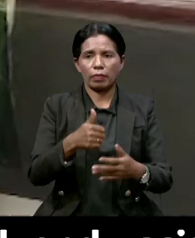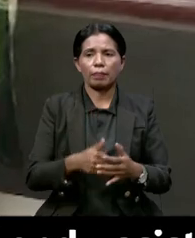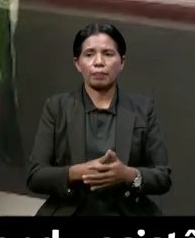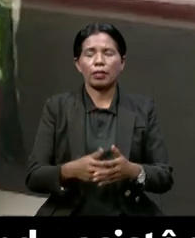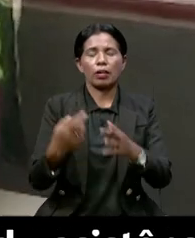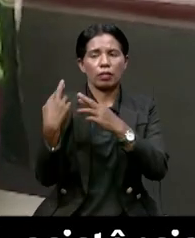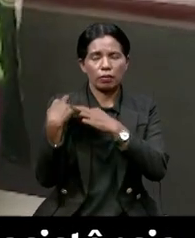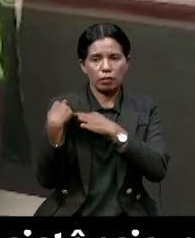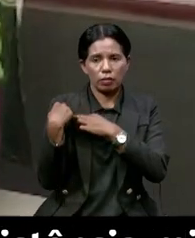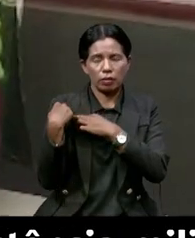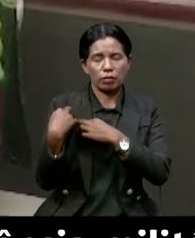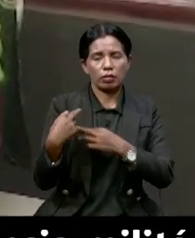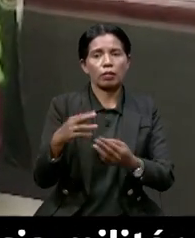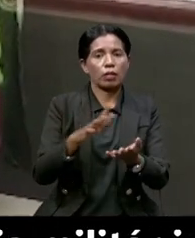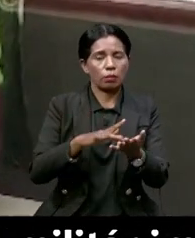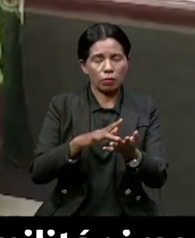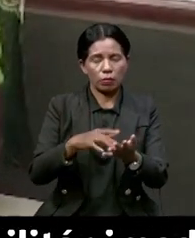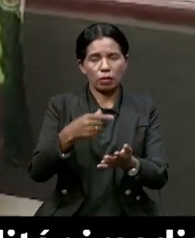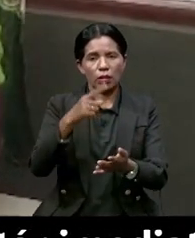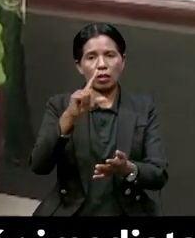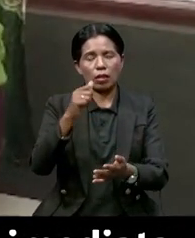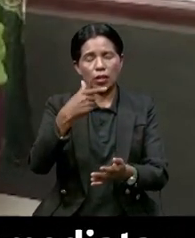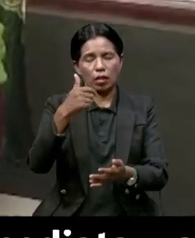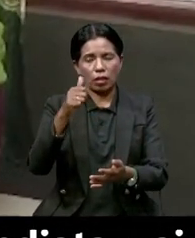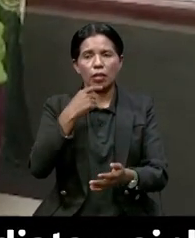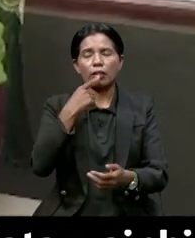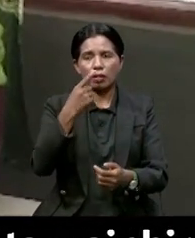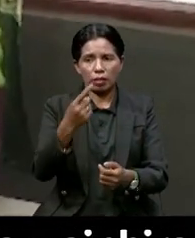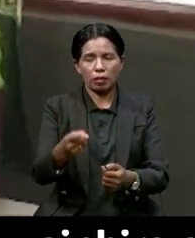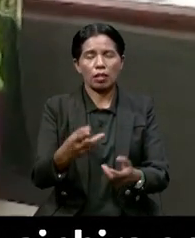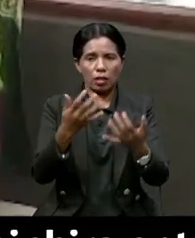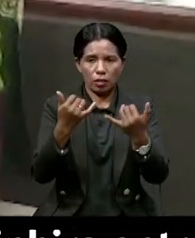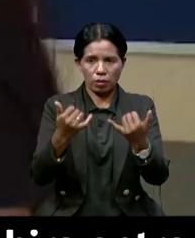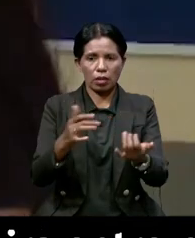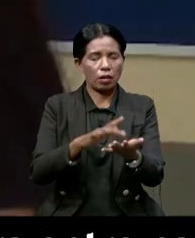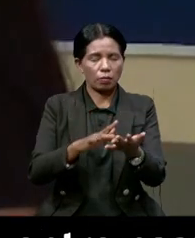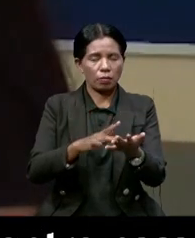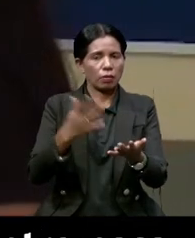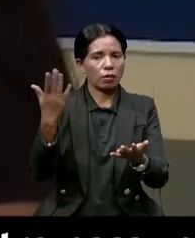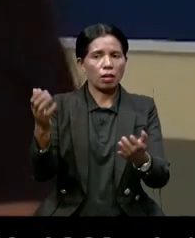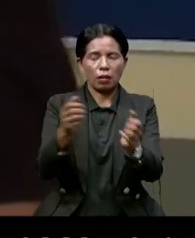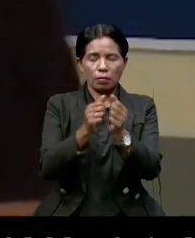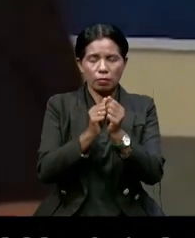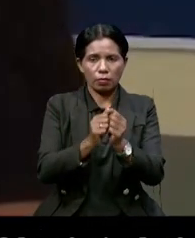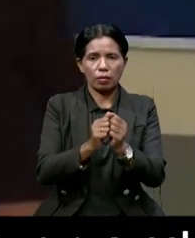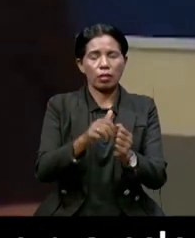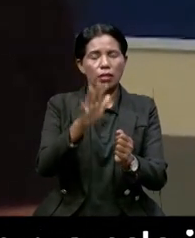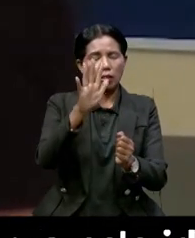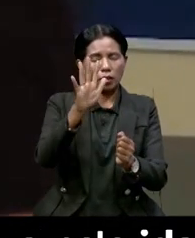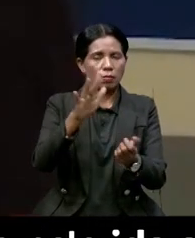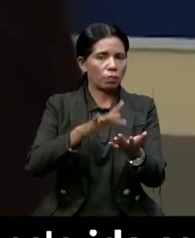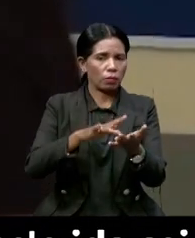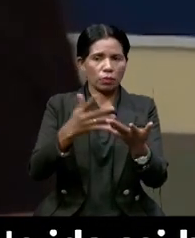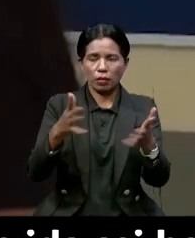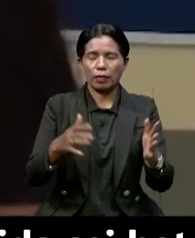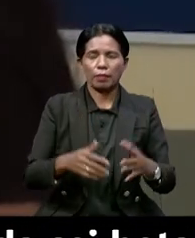Responsável Farmácia Centro Saúde Laga, Alessio Soares da Costa, Teten, de Downe, em Moruca Essencial, a Motuc Item Lima, Mac Stockout. A